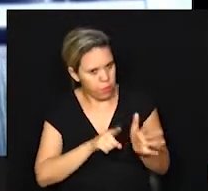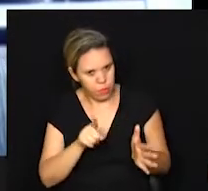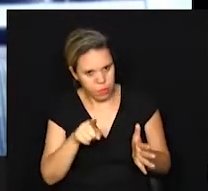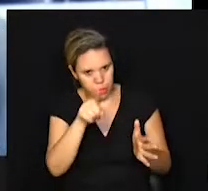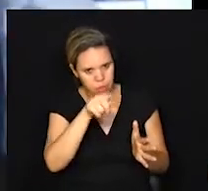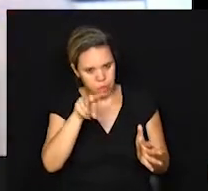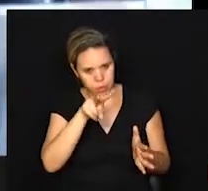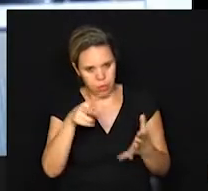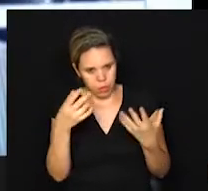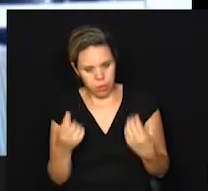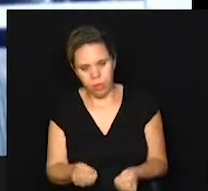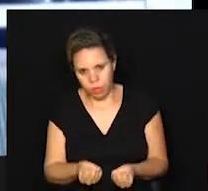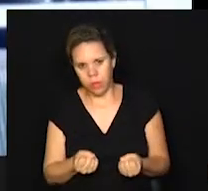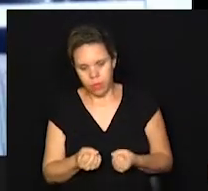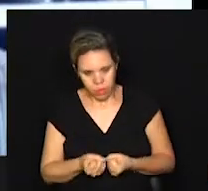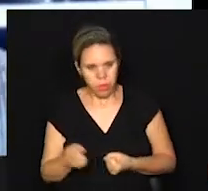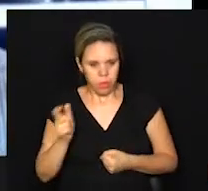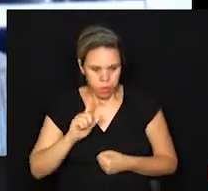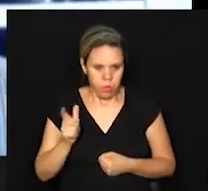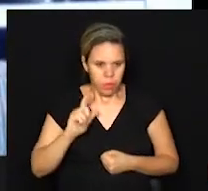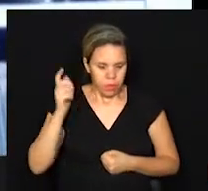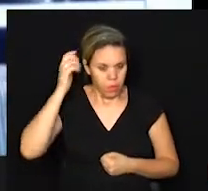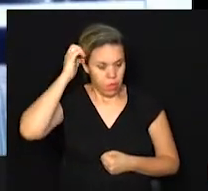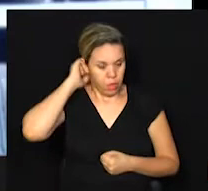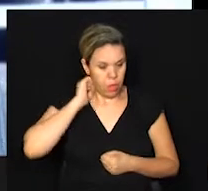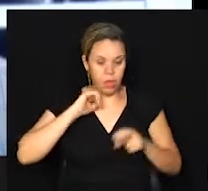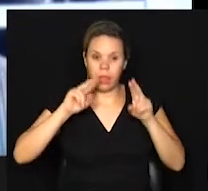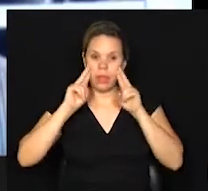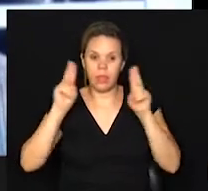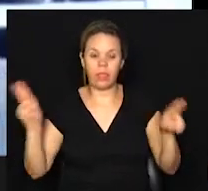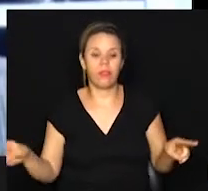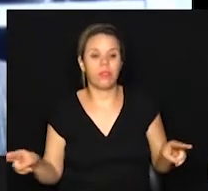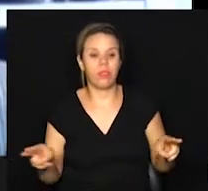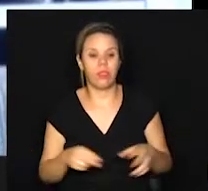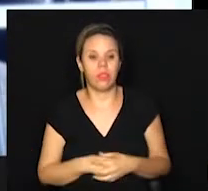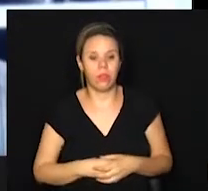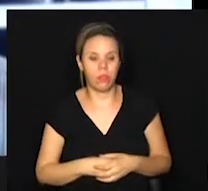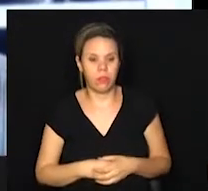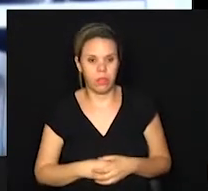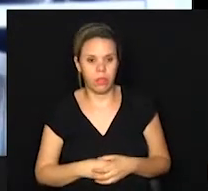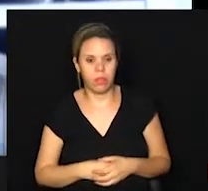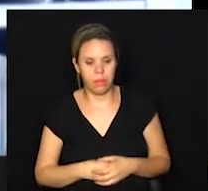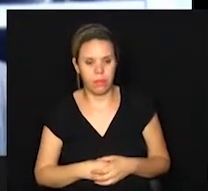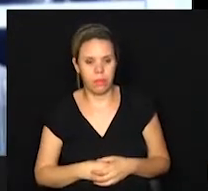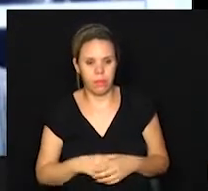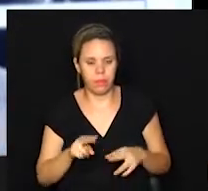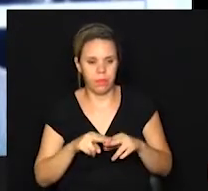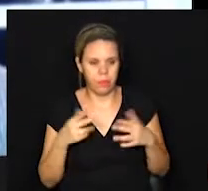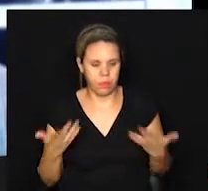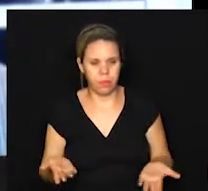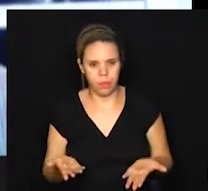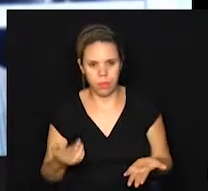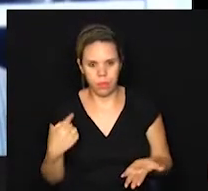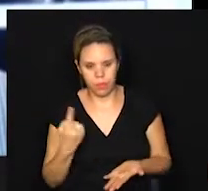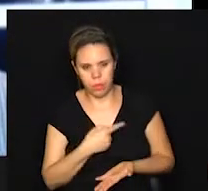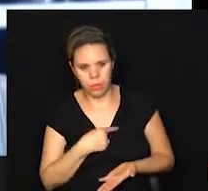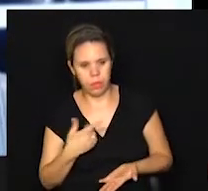ser testemunha. Claro que a gente se dispôs a ser testemunha, jamais a gente ia se omitir no caso desse. E aí, então, a gente